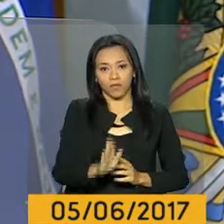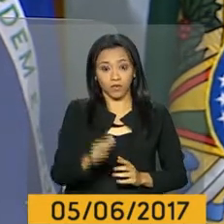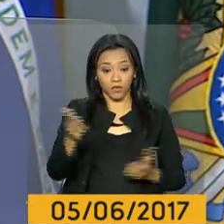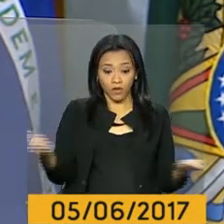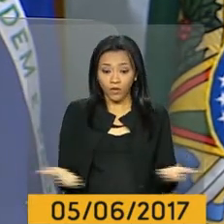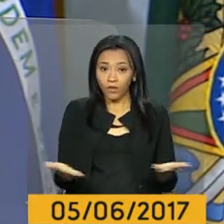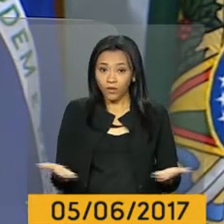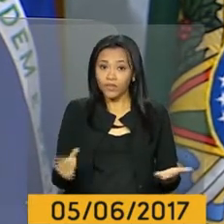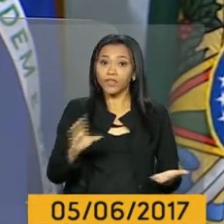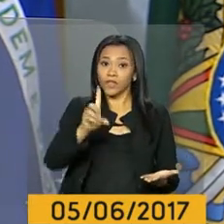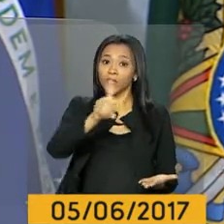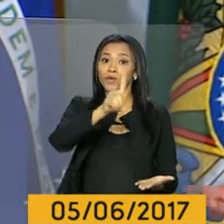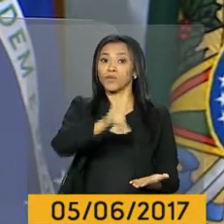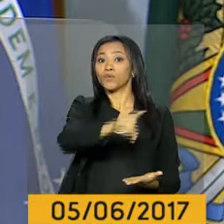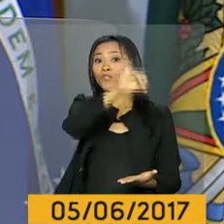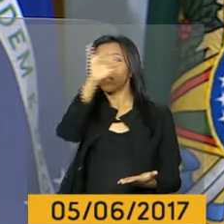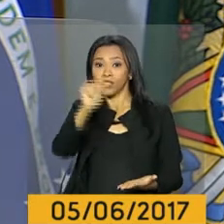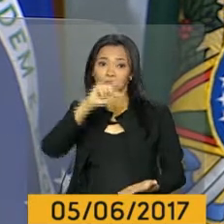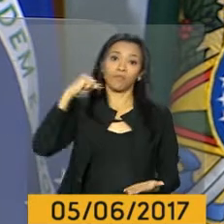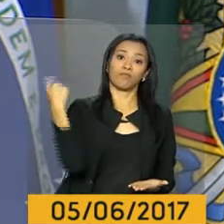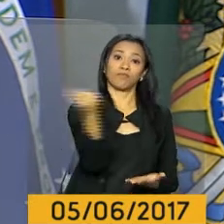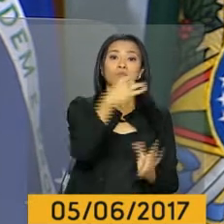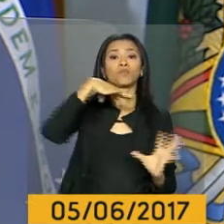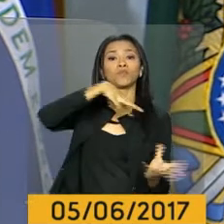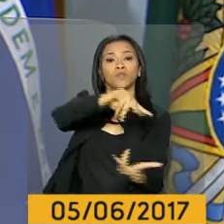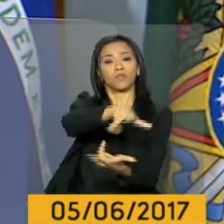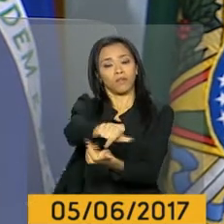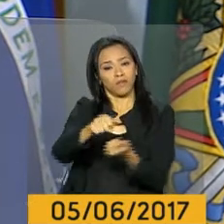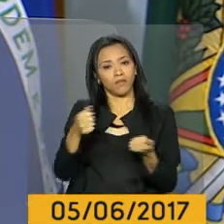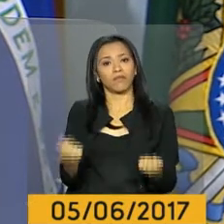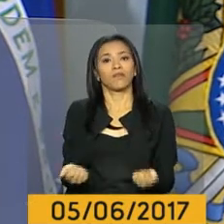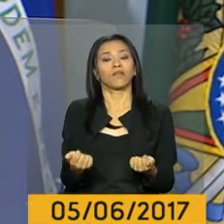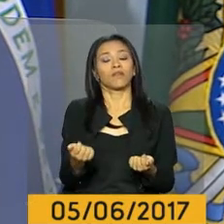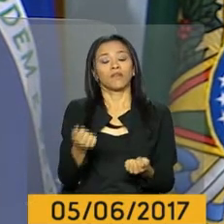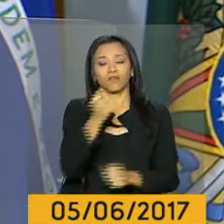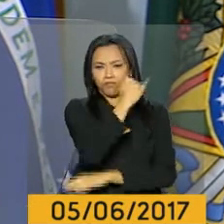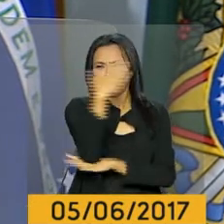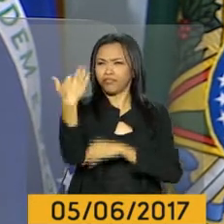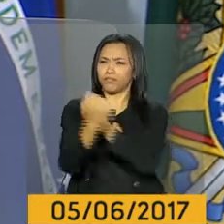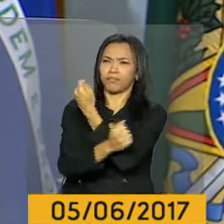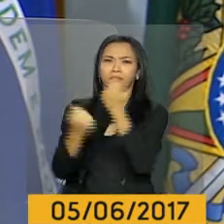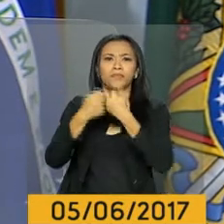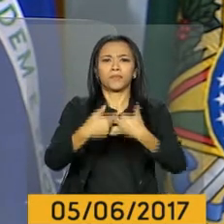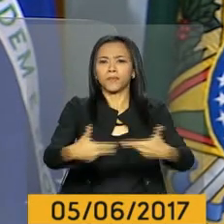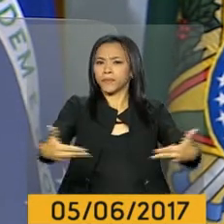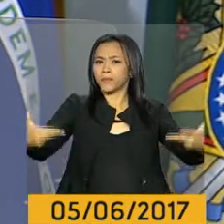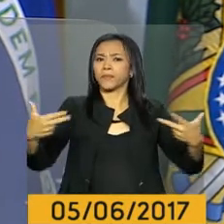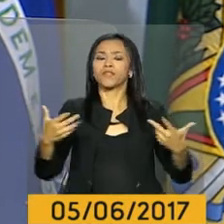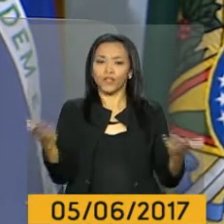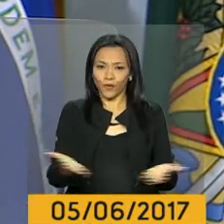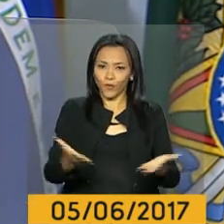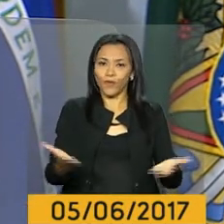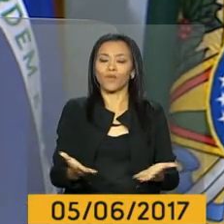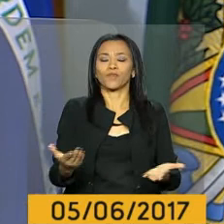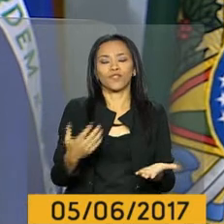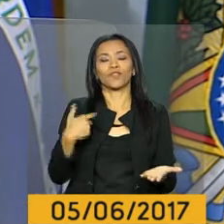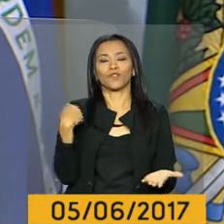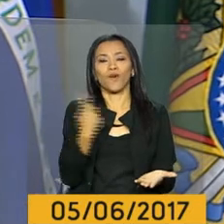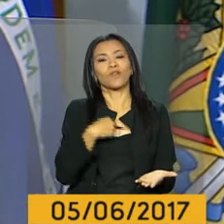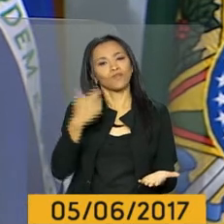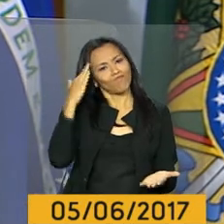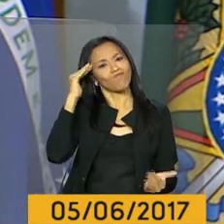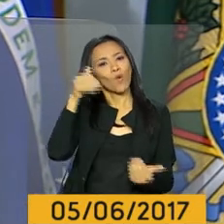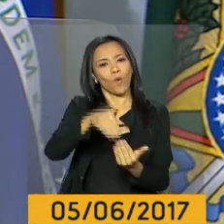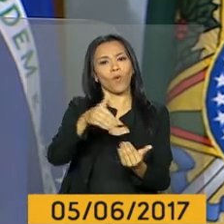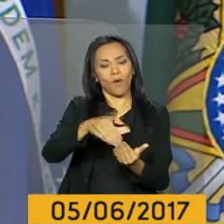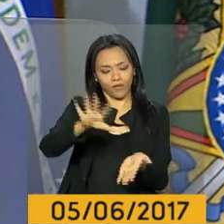do meio ambiente é com profundo sentido de responsabilidade que acabamos de prolongar o acordo para